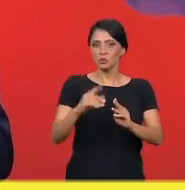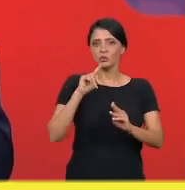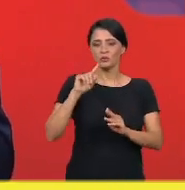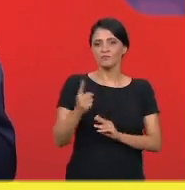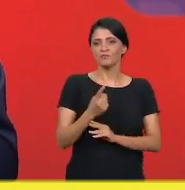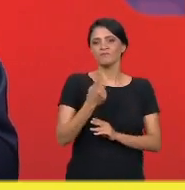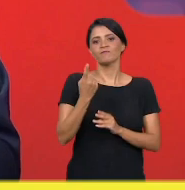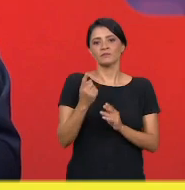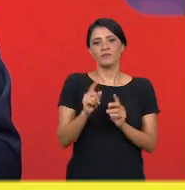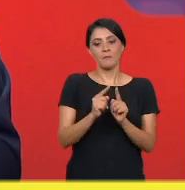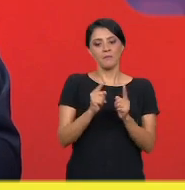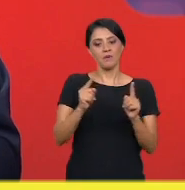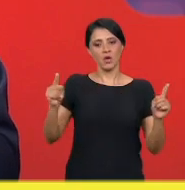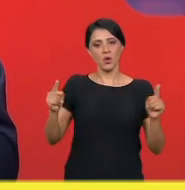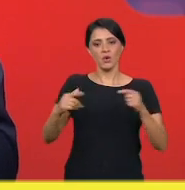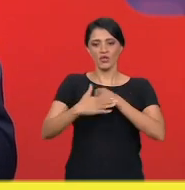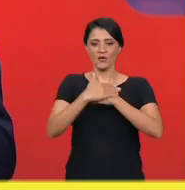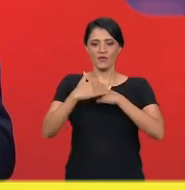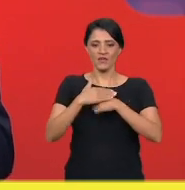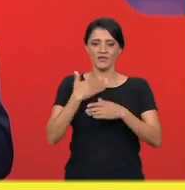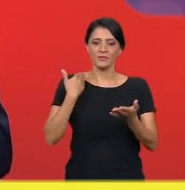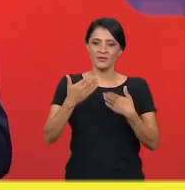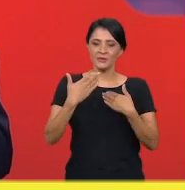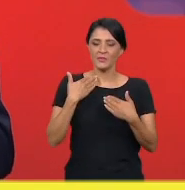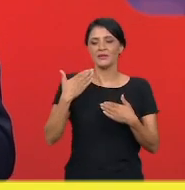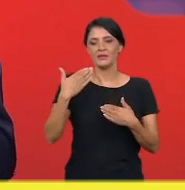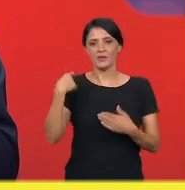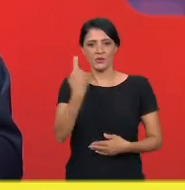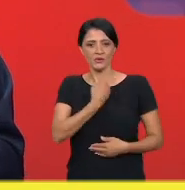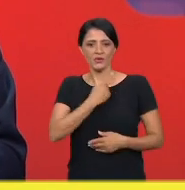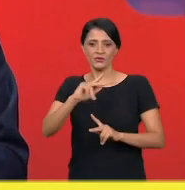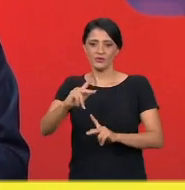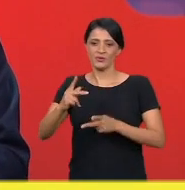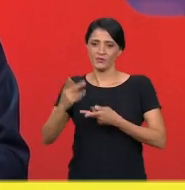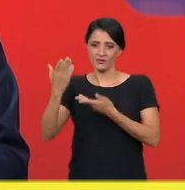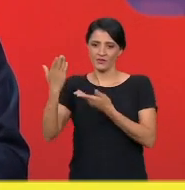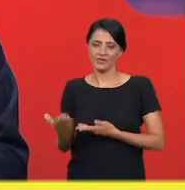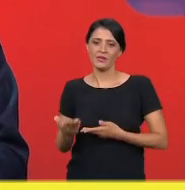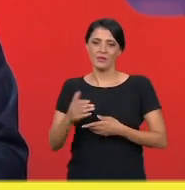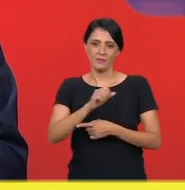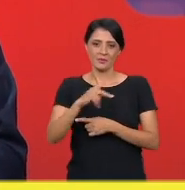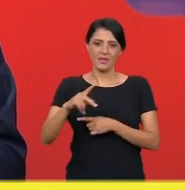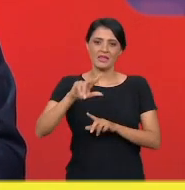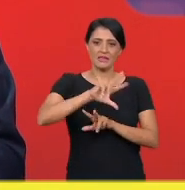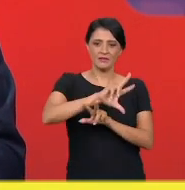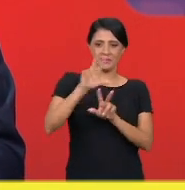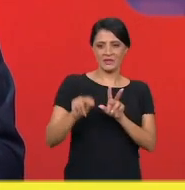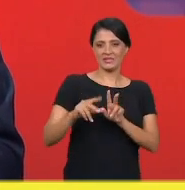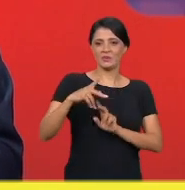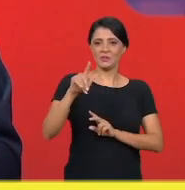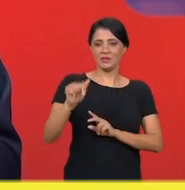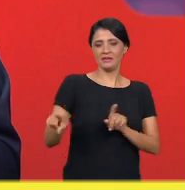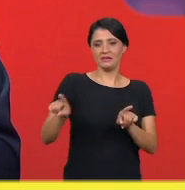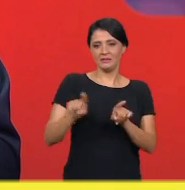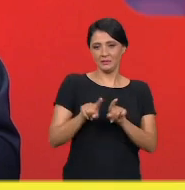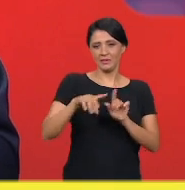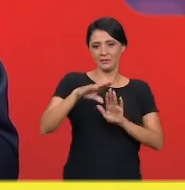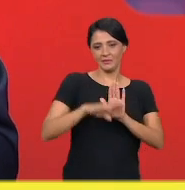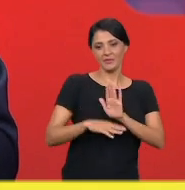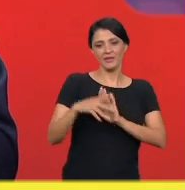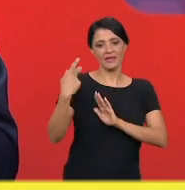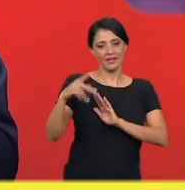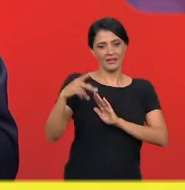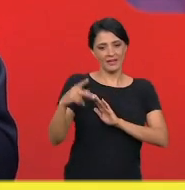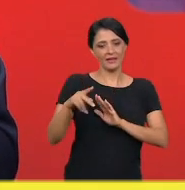versão estendida dessa conversa, um bate-papo completo com nossos convidados no aplicativo TV Brasil Play e também no nosso programa lá no